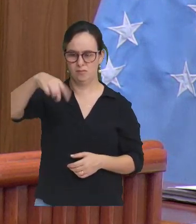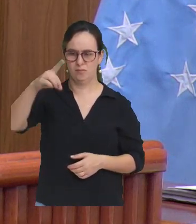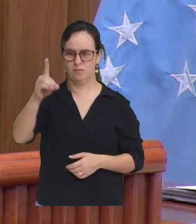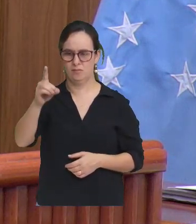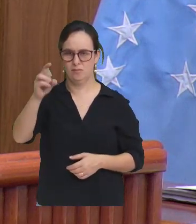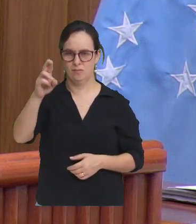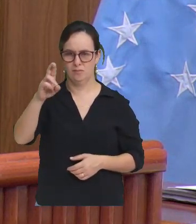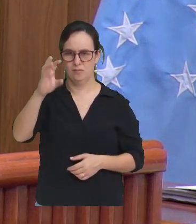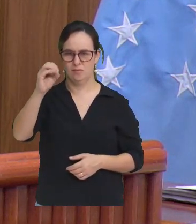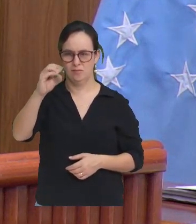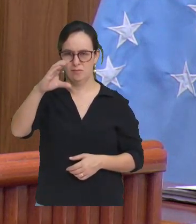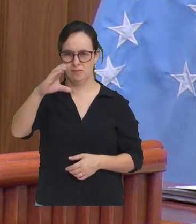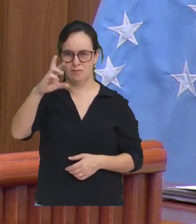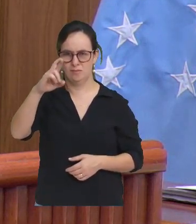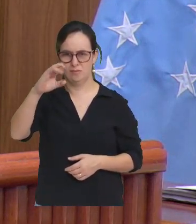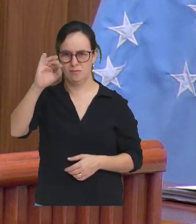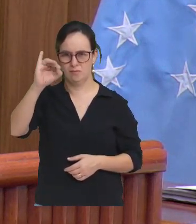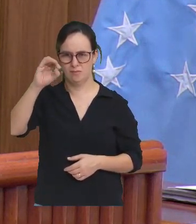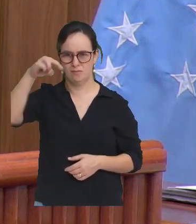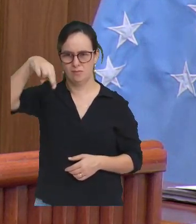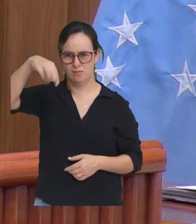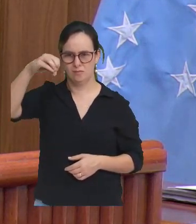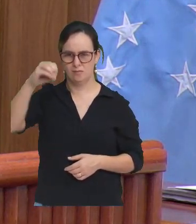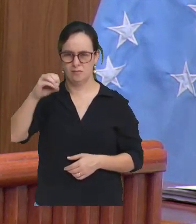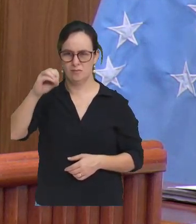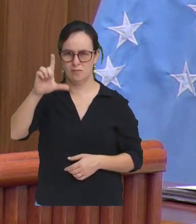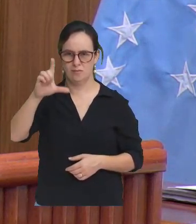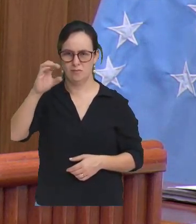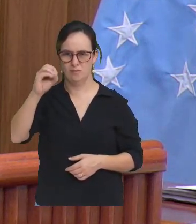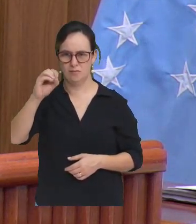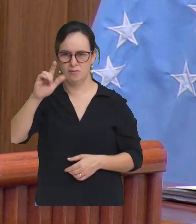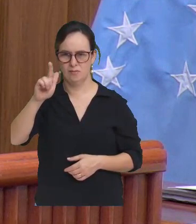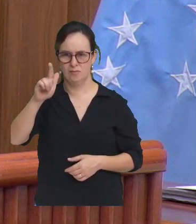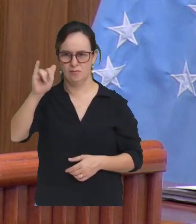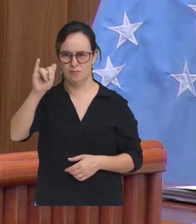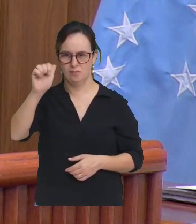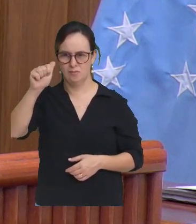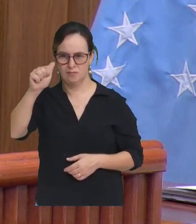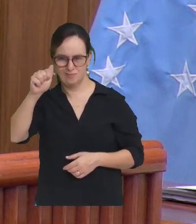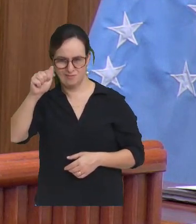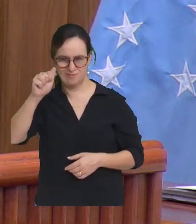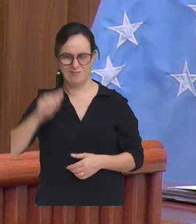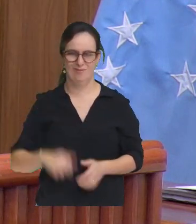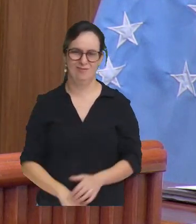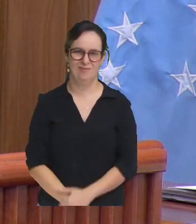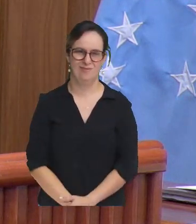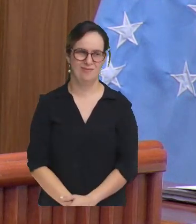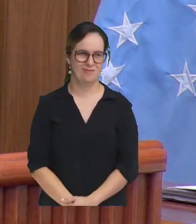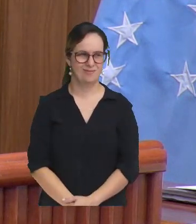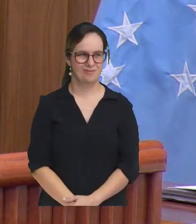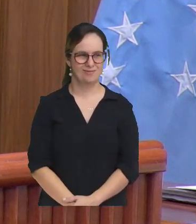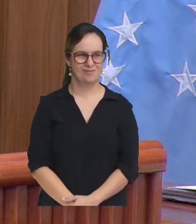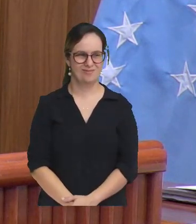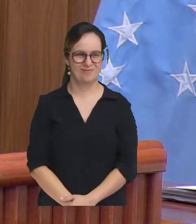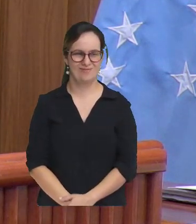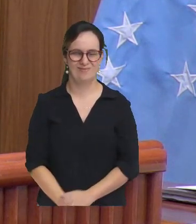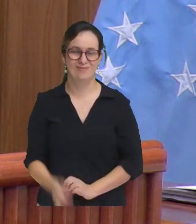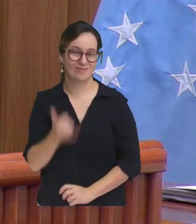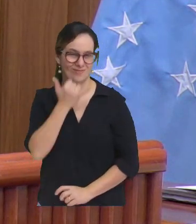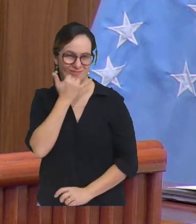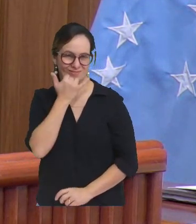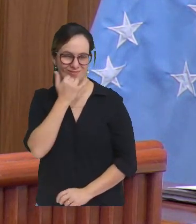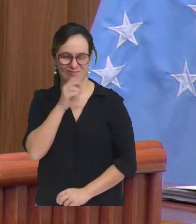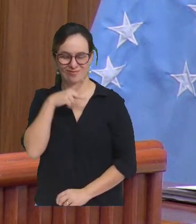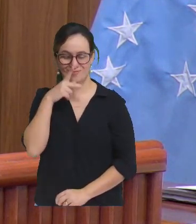endocrinologia. Perdão, é emoção. Eu lembrei aqui da história que eu conversava com o